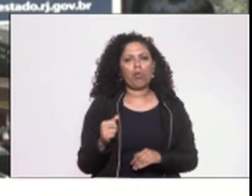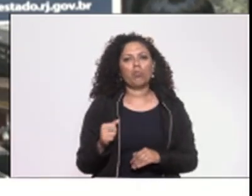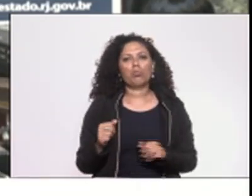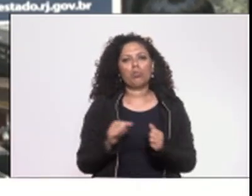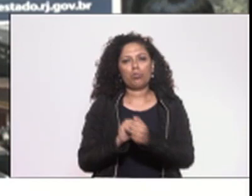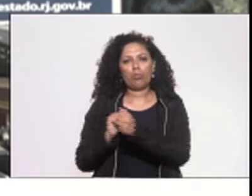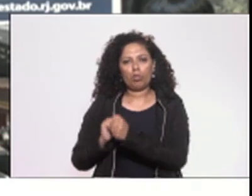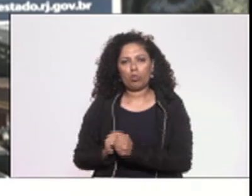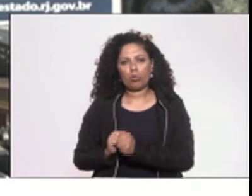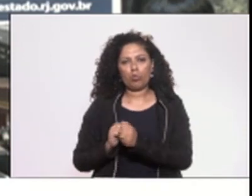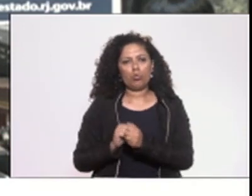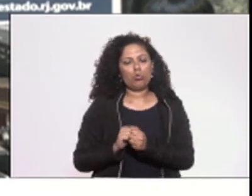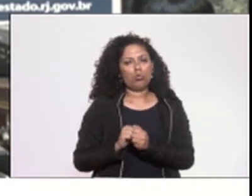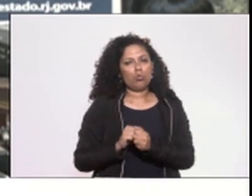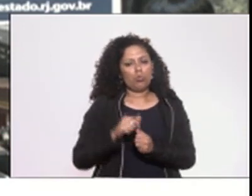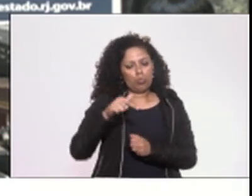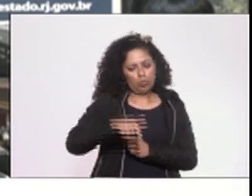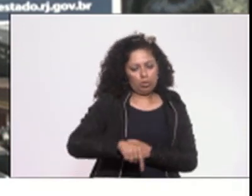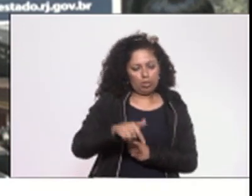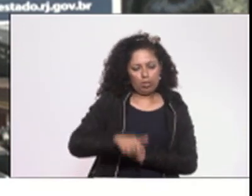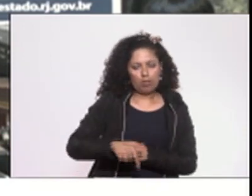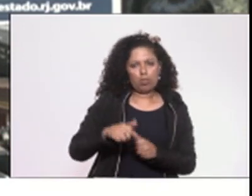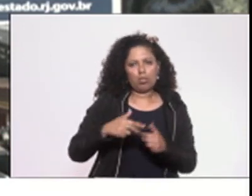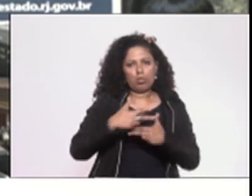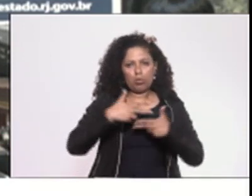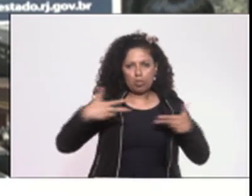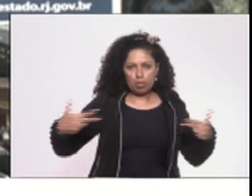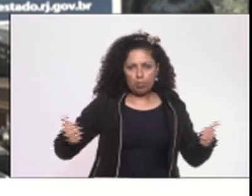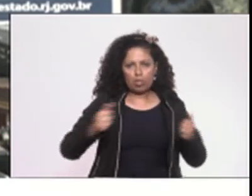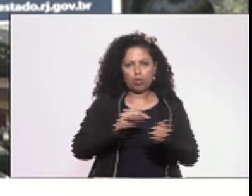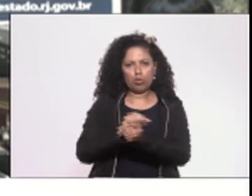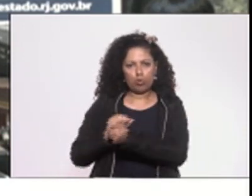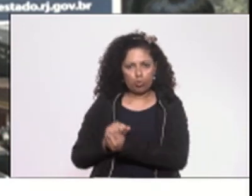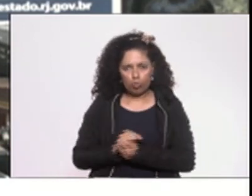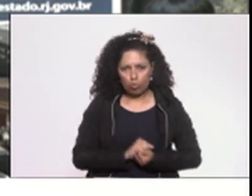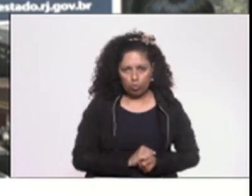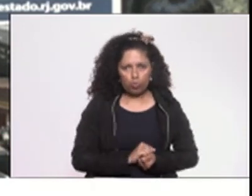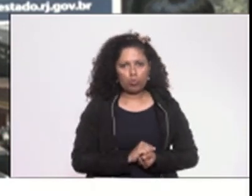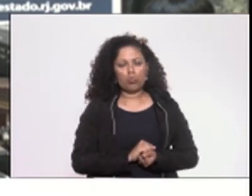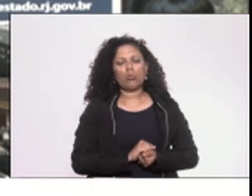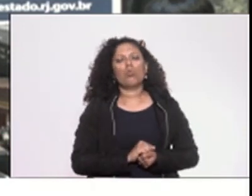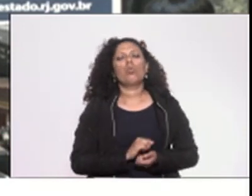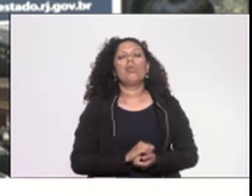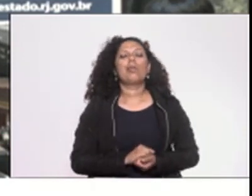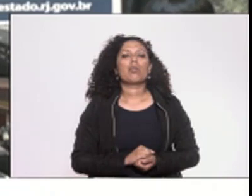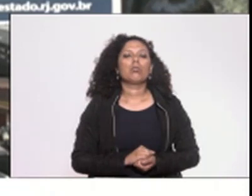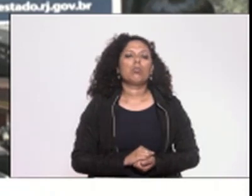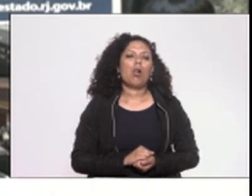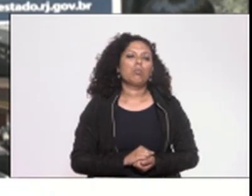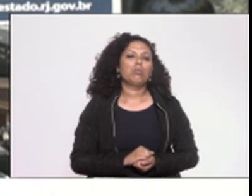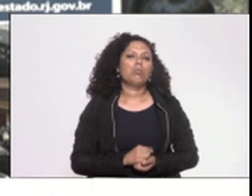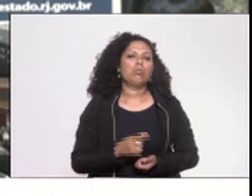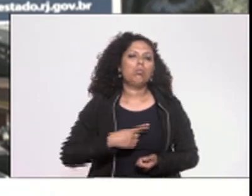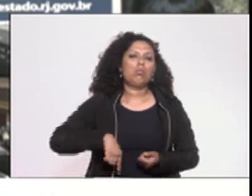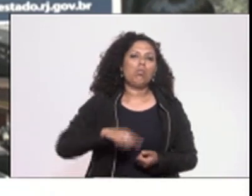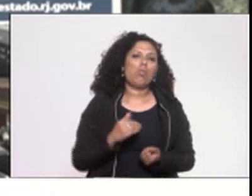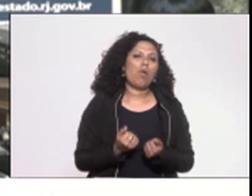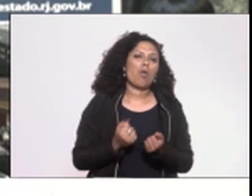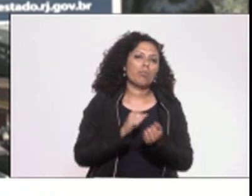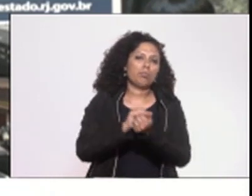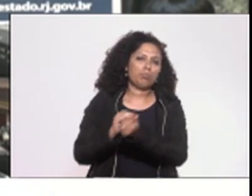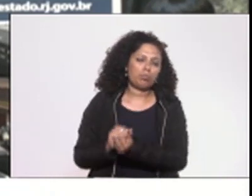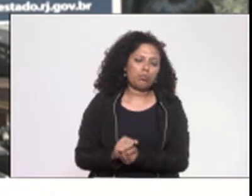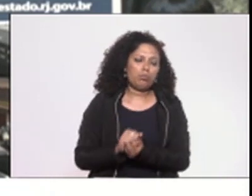Participamos de alguns programas, nascemos aqui dentro do Sebrae, no Rio de Janeiro, com o ProInterbiotech, da Miriam Ferraz. Passamos pelo Inovativa,